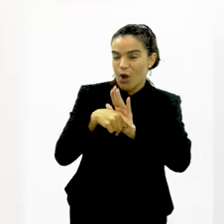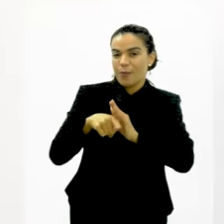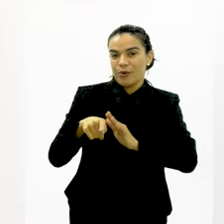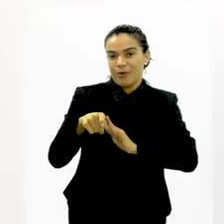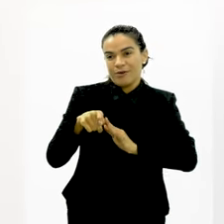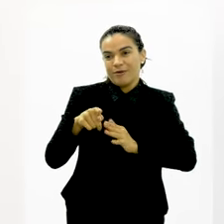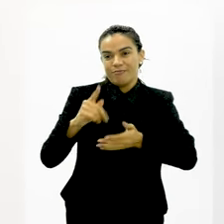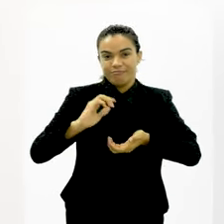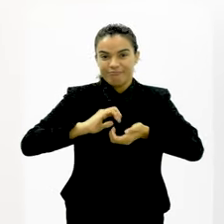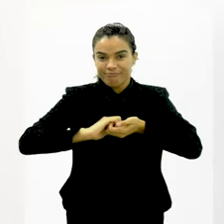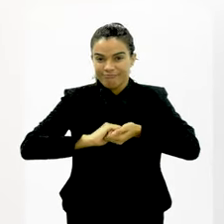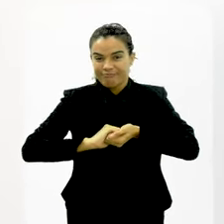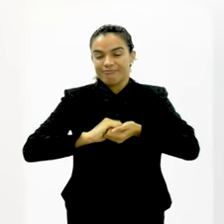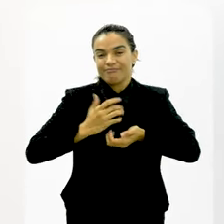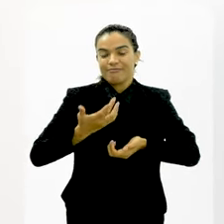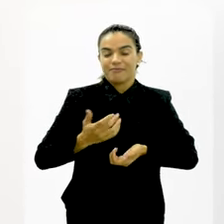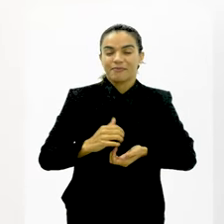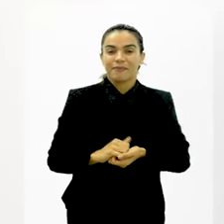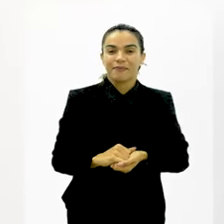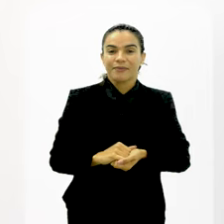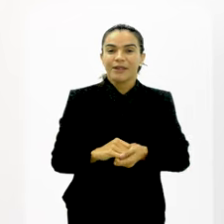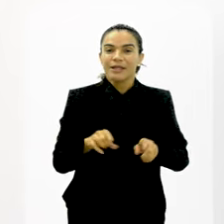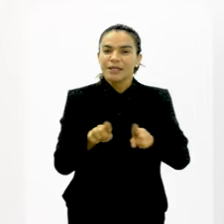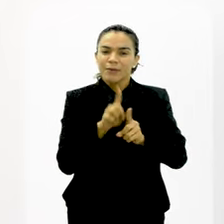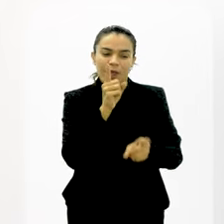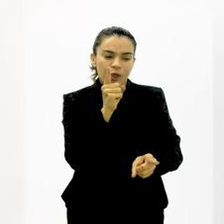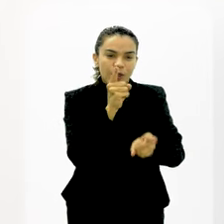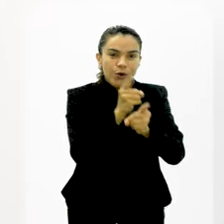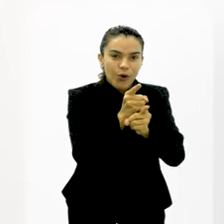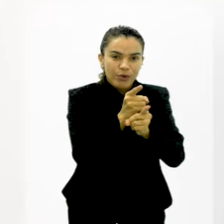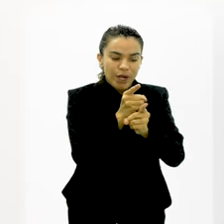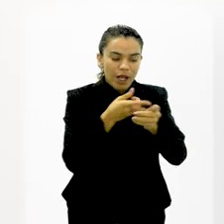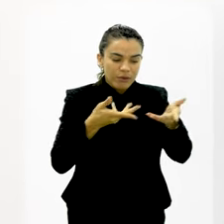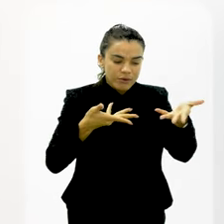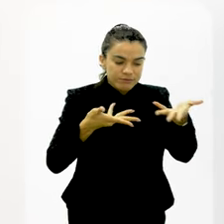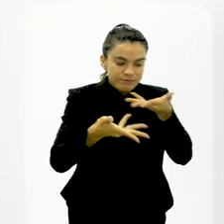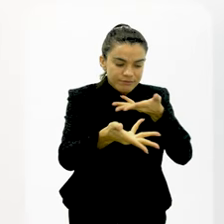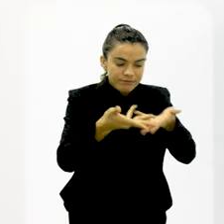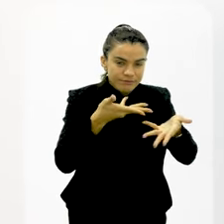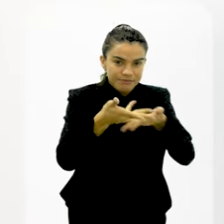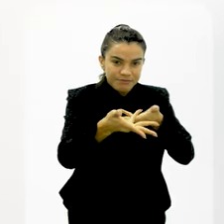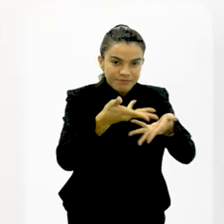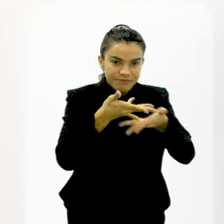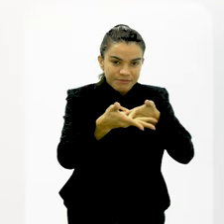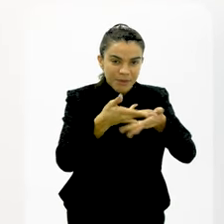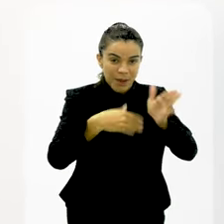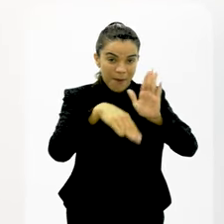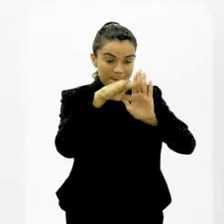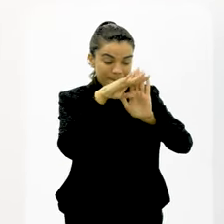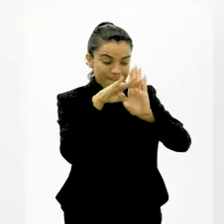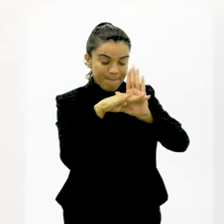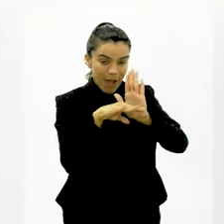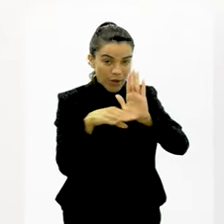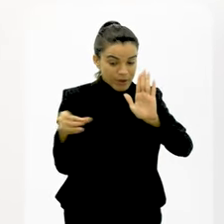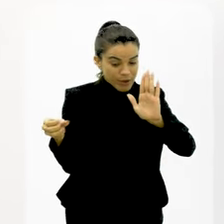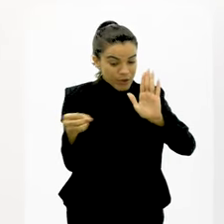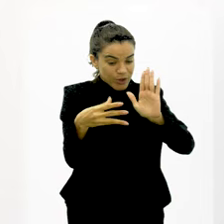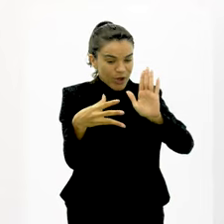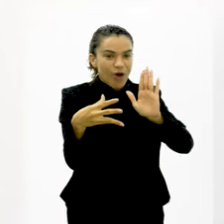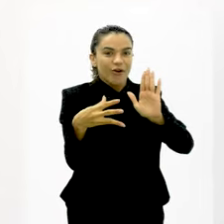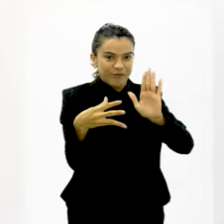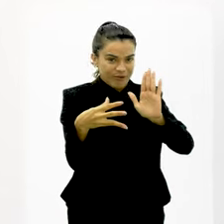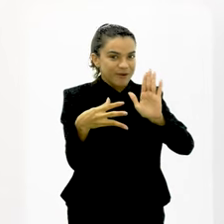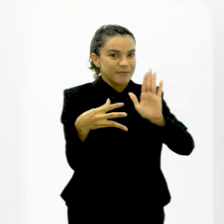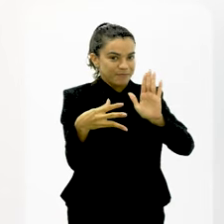aquele personagem, né? Eu procuro encontrar temas que dialoguem com pautas